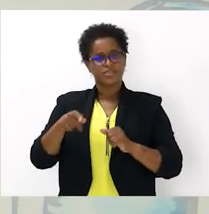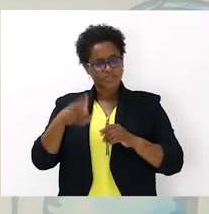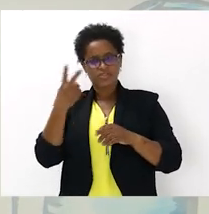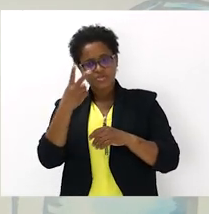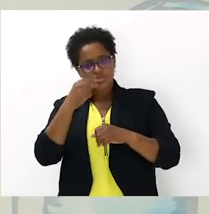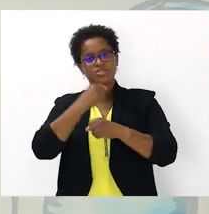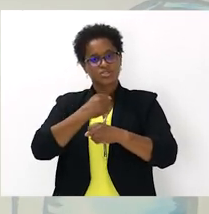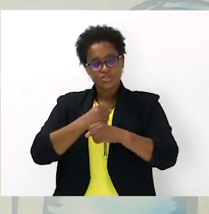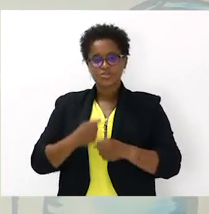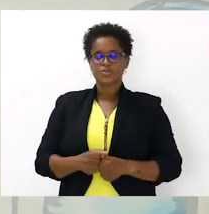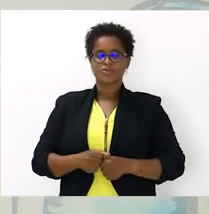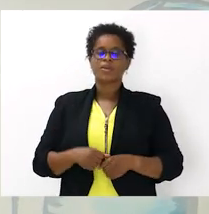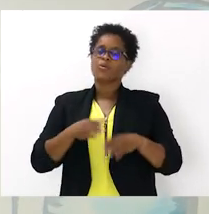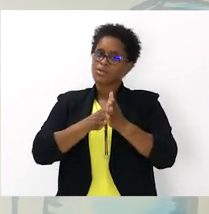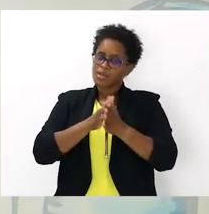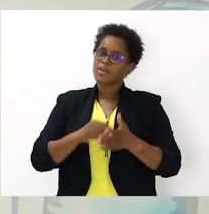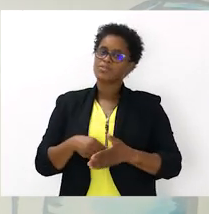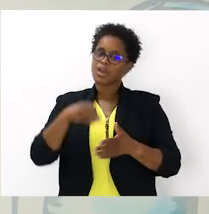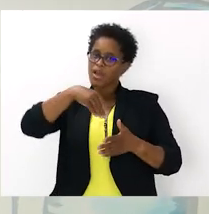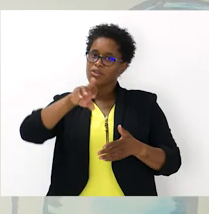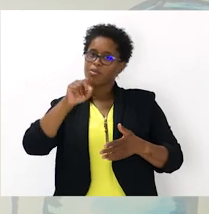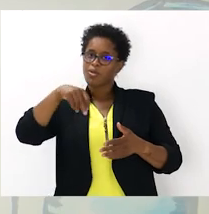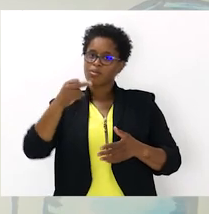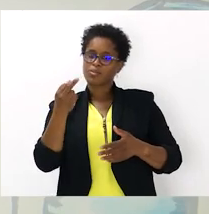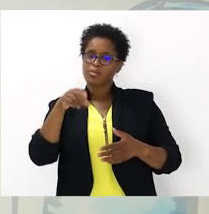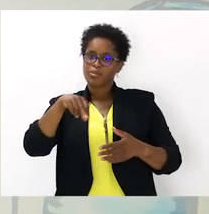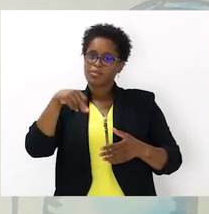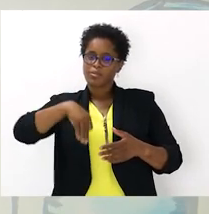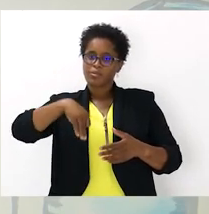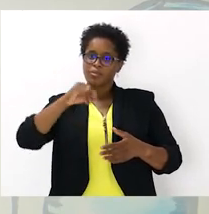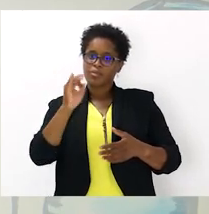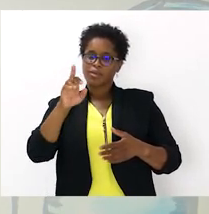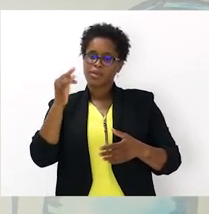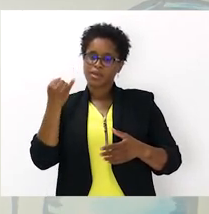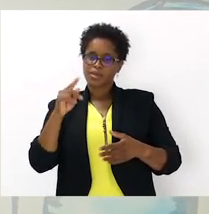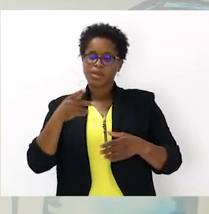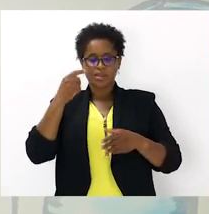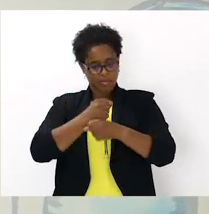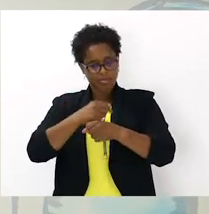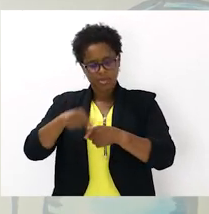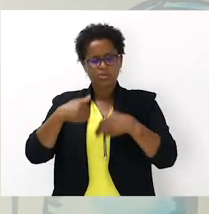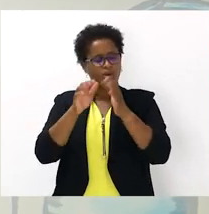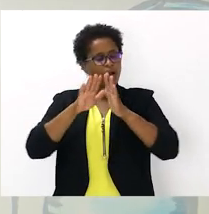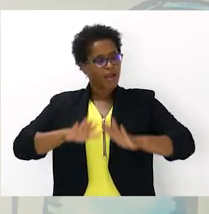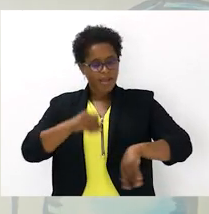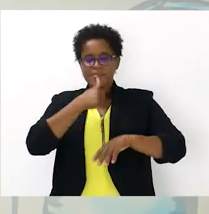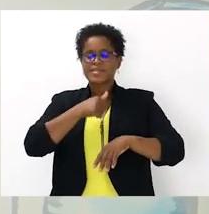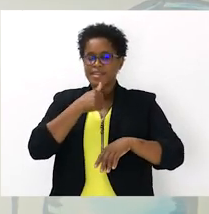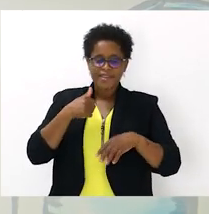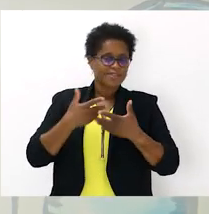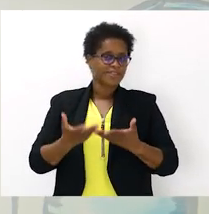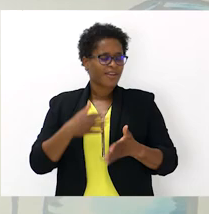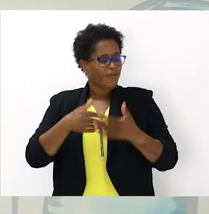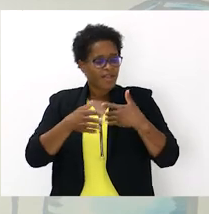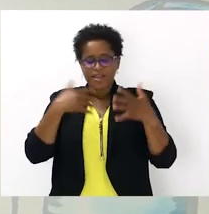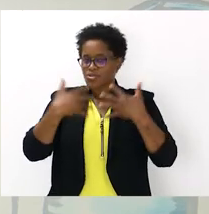esses dois exercícios utilizando as propriedades que vimos aqui com toda a calma, com toda a paciência. E